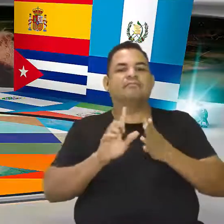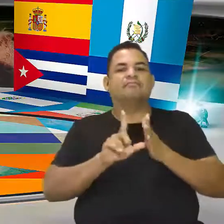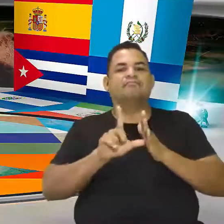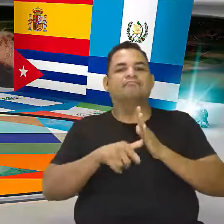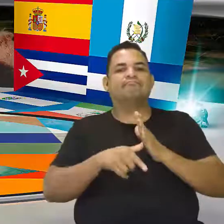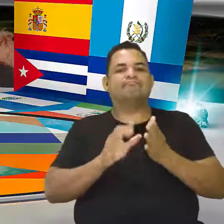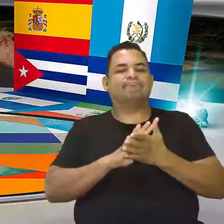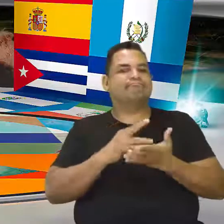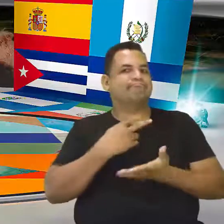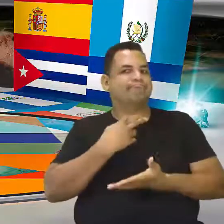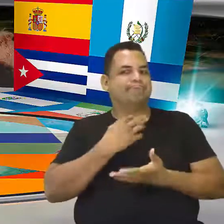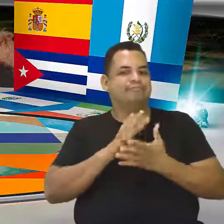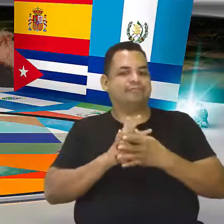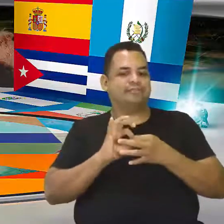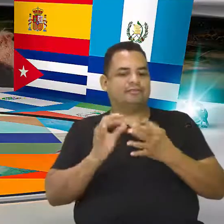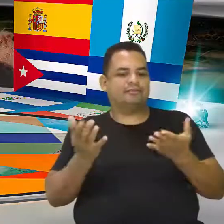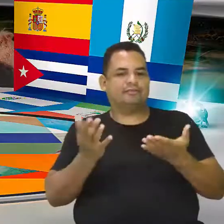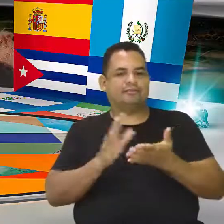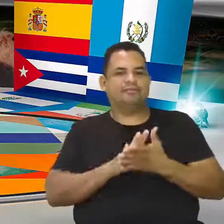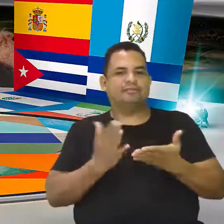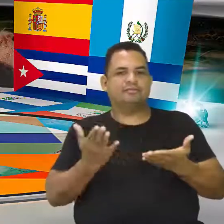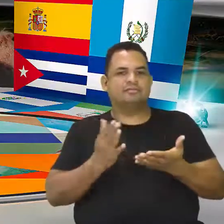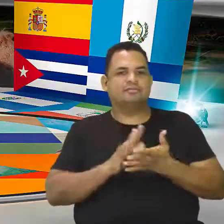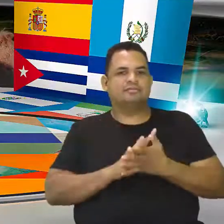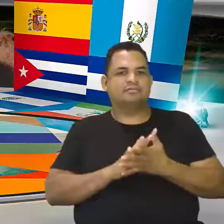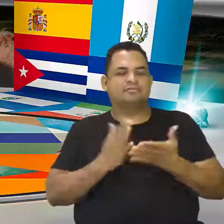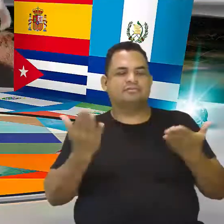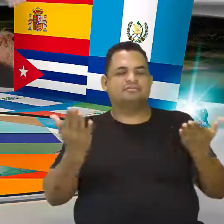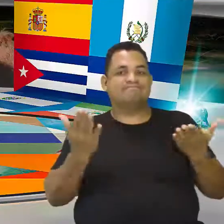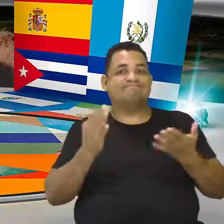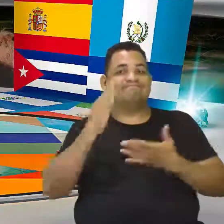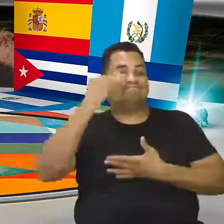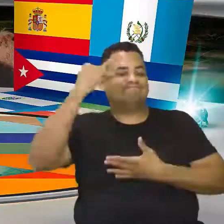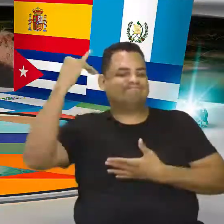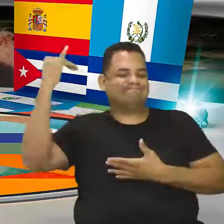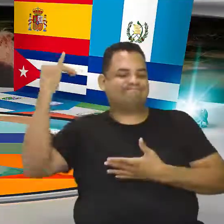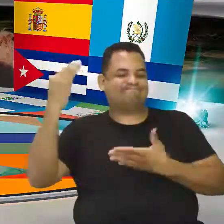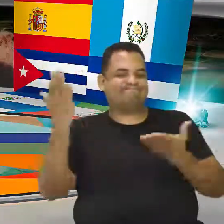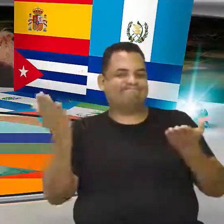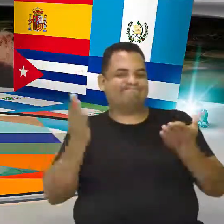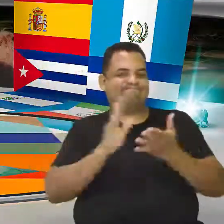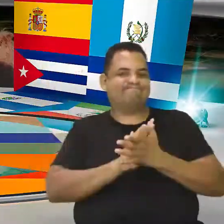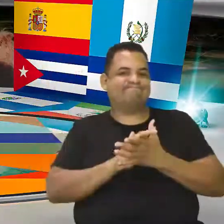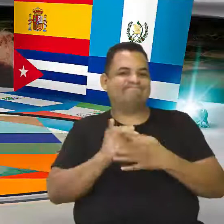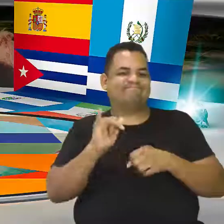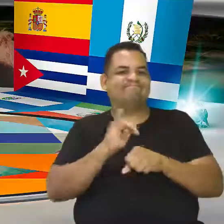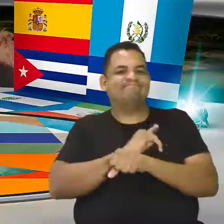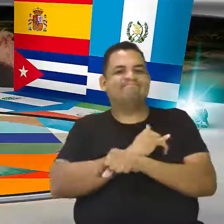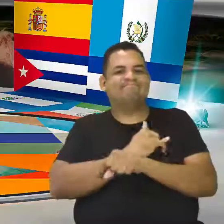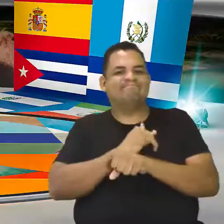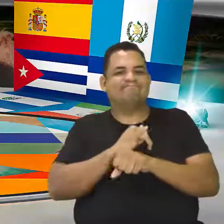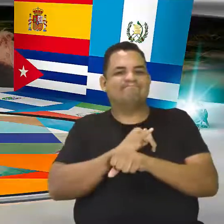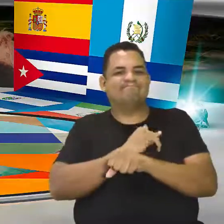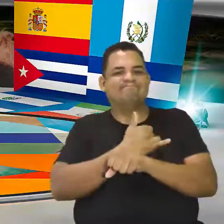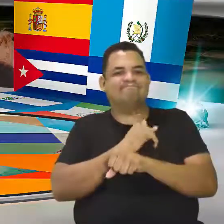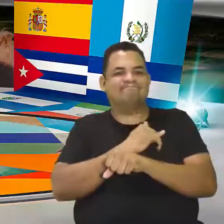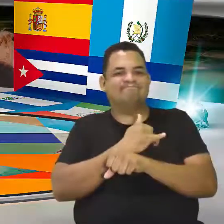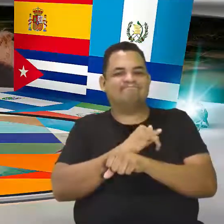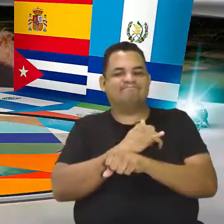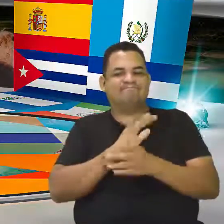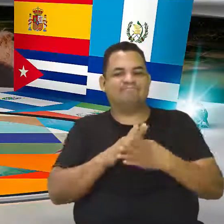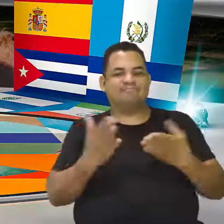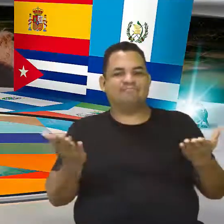eu não posso deixar passar esse meu momento de brilhar. O meu momento YouTube.